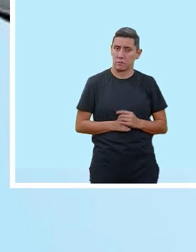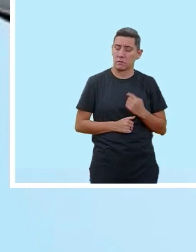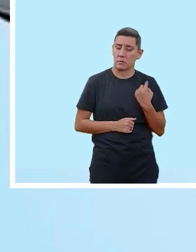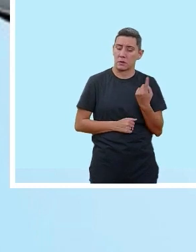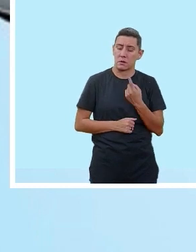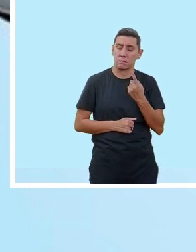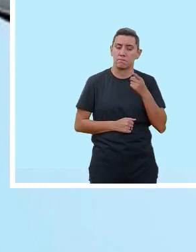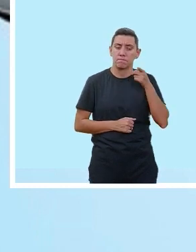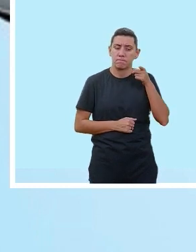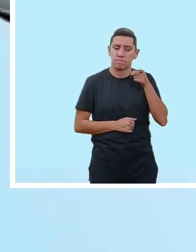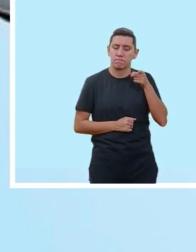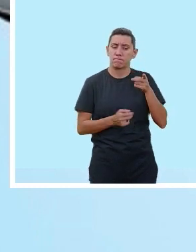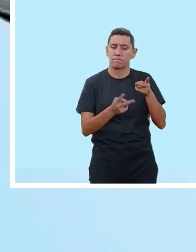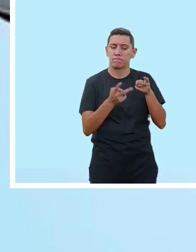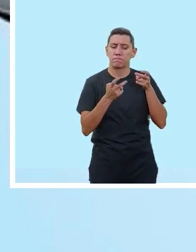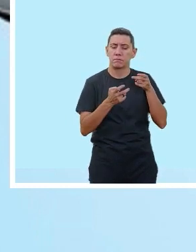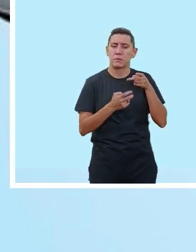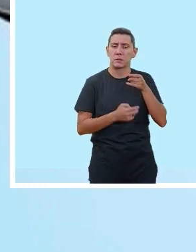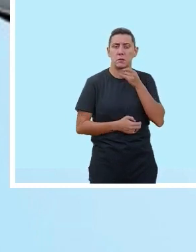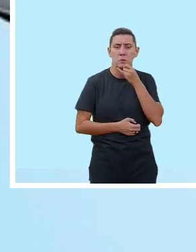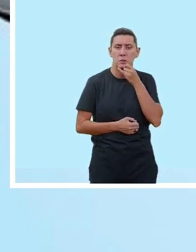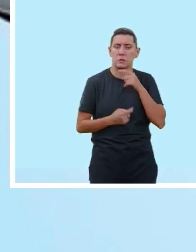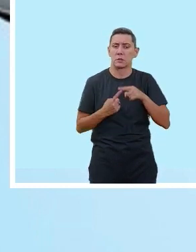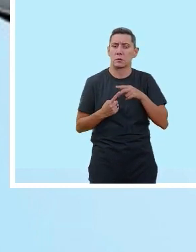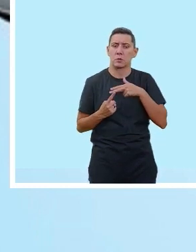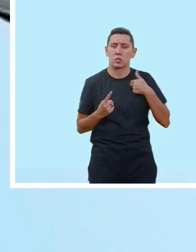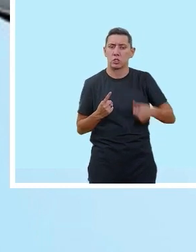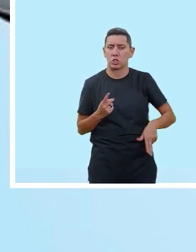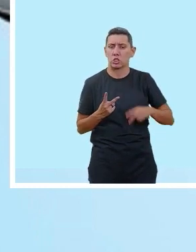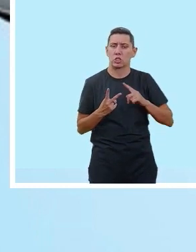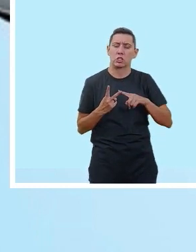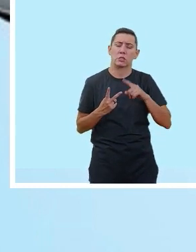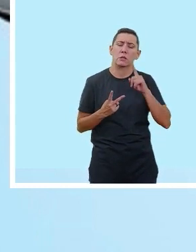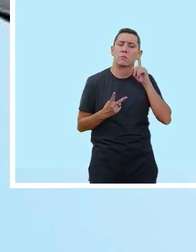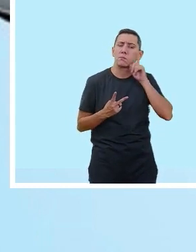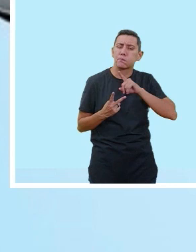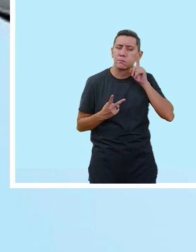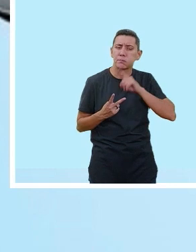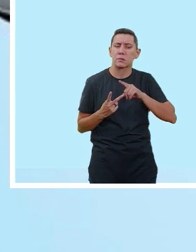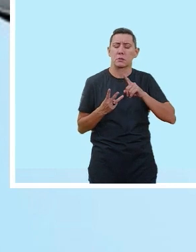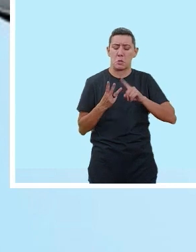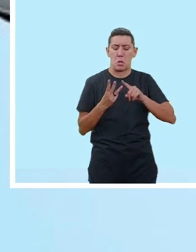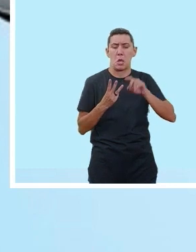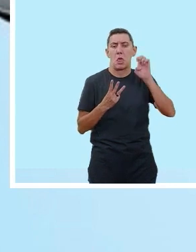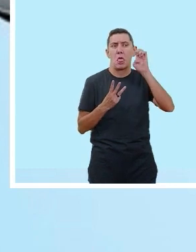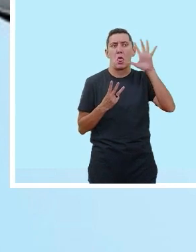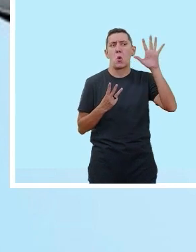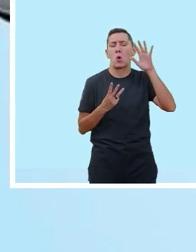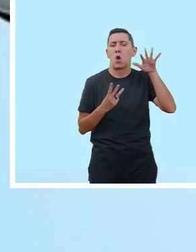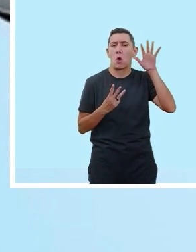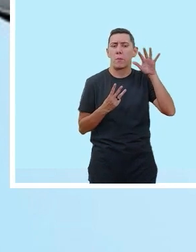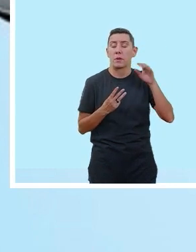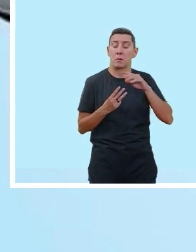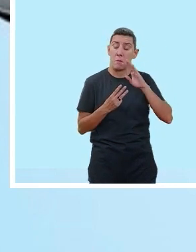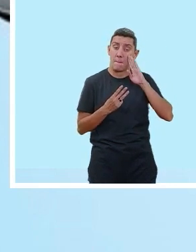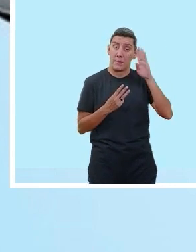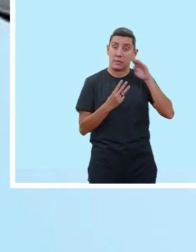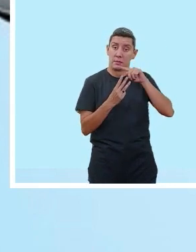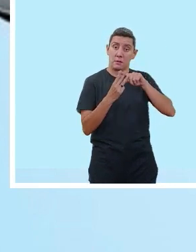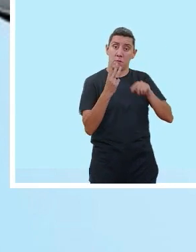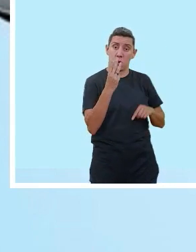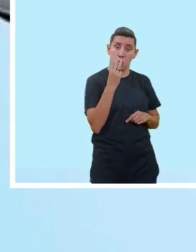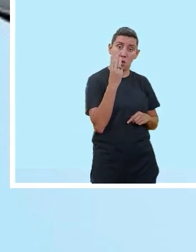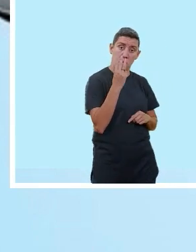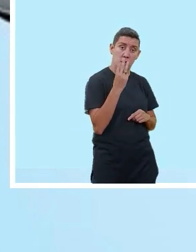é importante termos China, Estados Unidos e Europa, né? É porque hoje, somente essas três entidades, elas